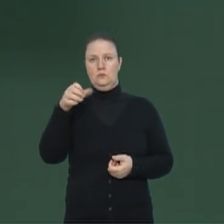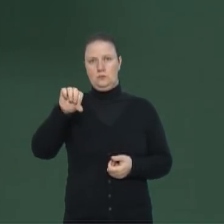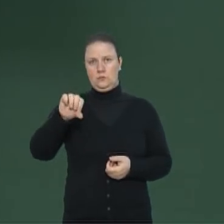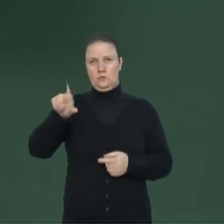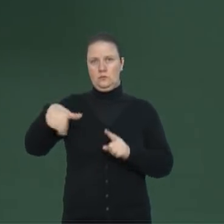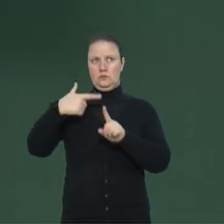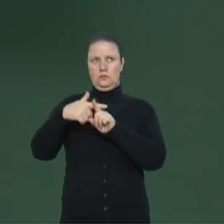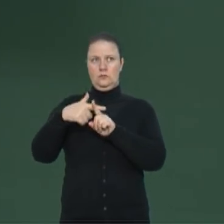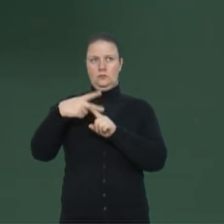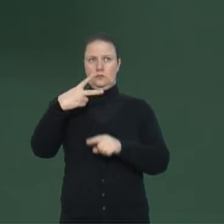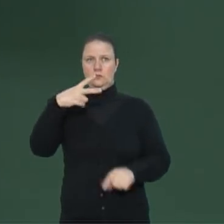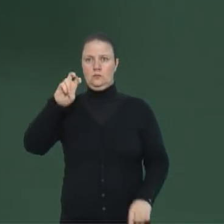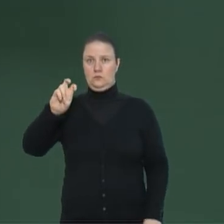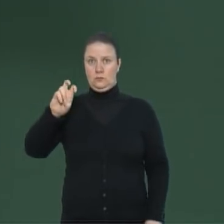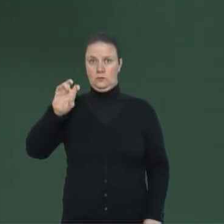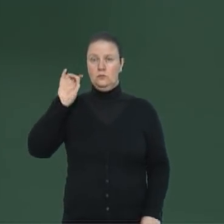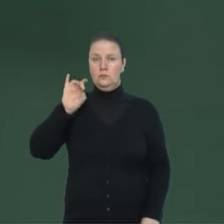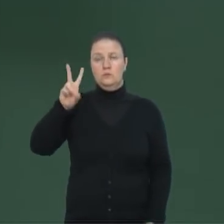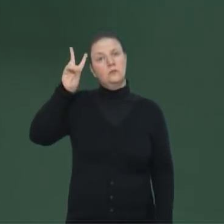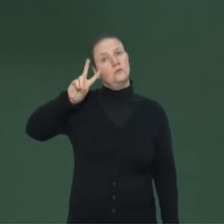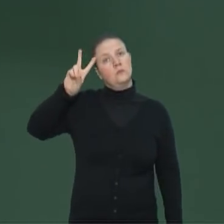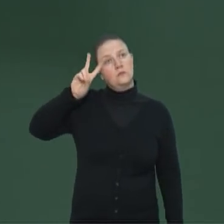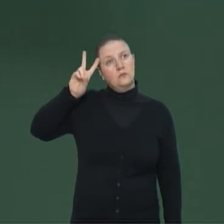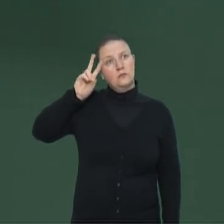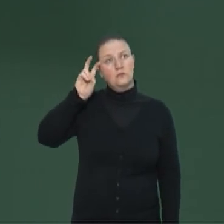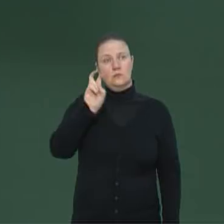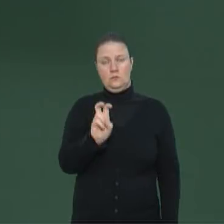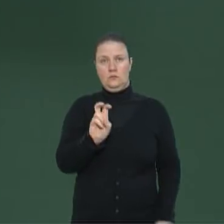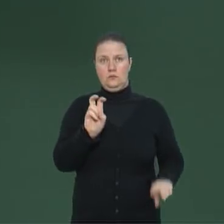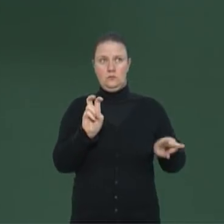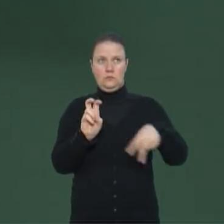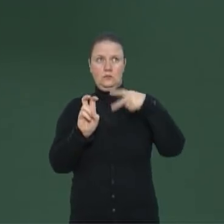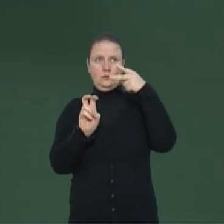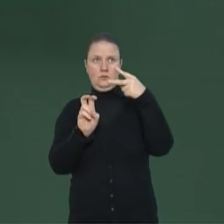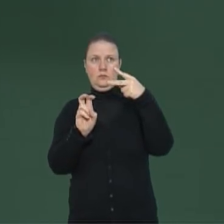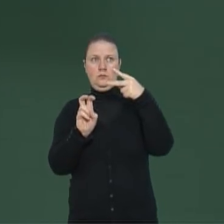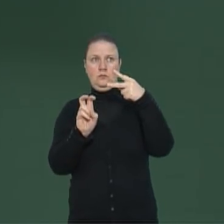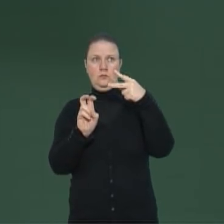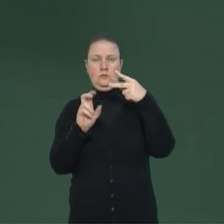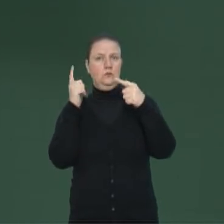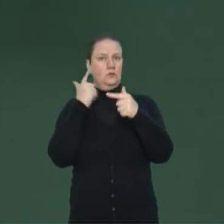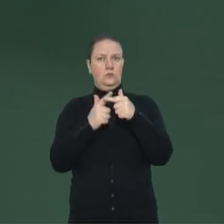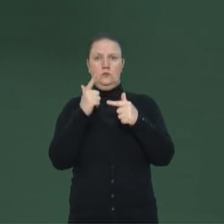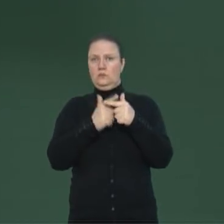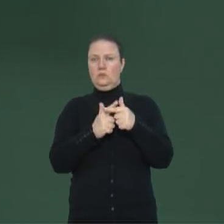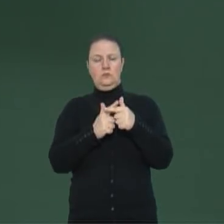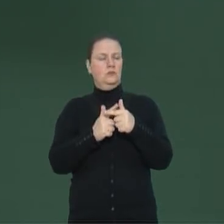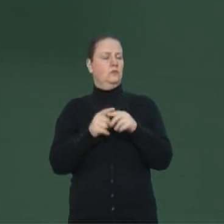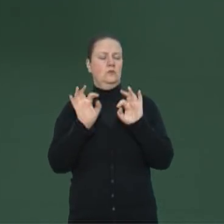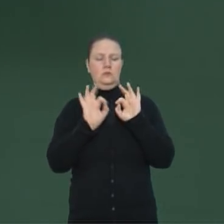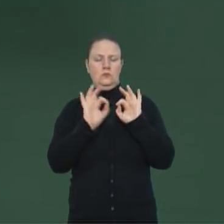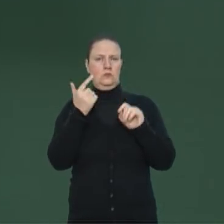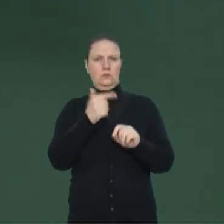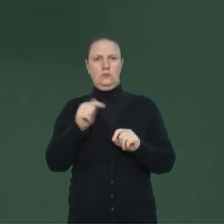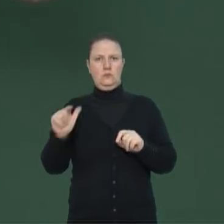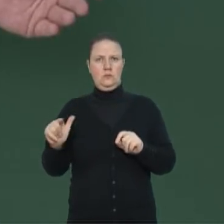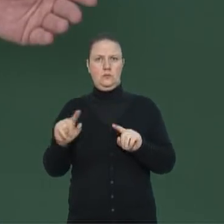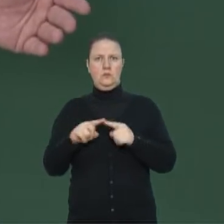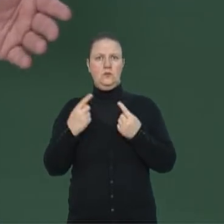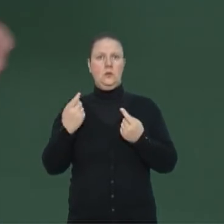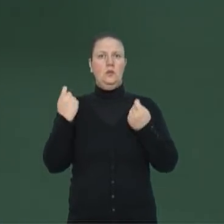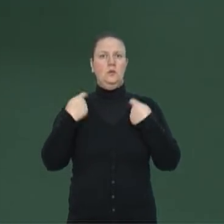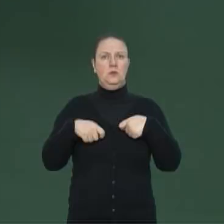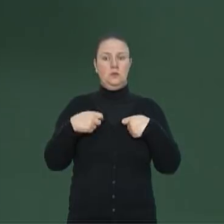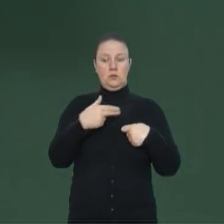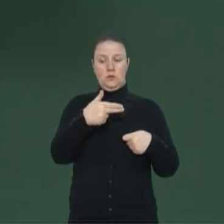mais 25. Só lembrando que esse 5 ao quadrado que apareceu do nada aqui, não tem problema ele aparecer do nada aqui, só que tem que aparecer depois do